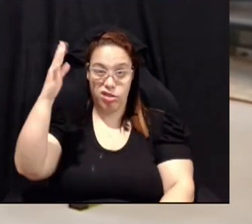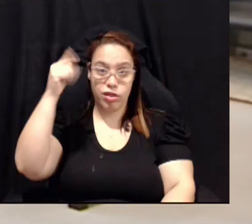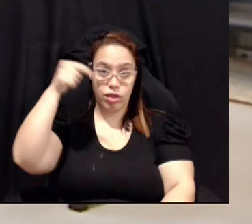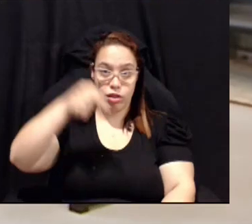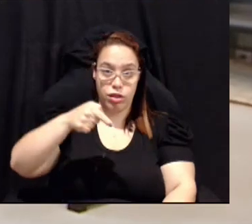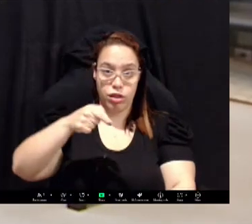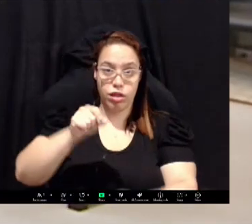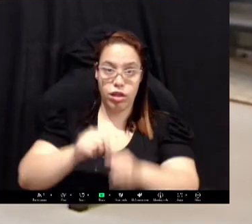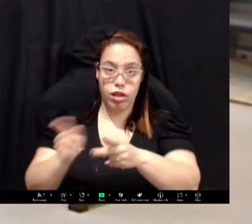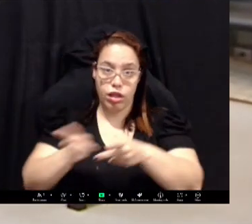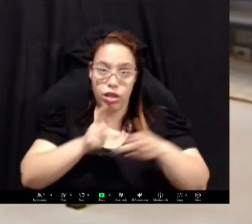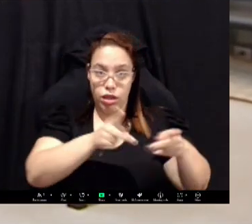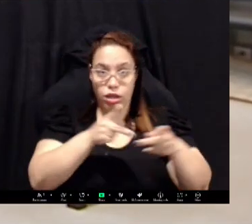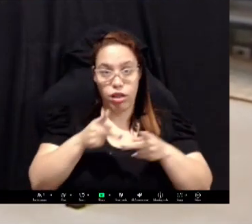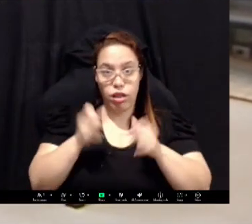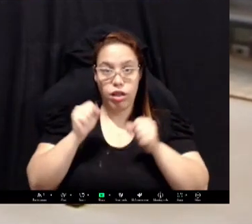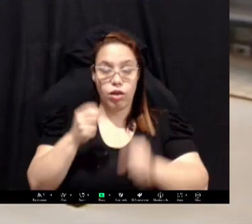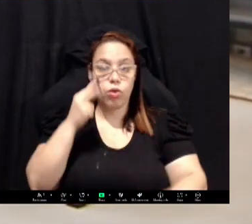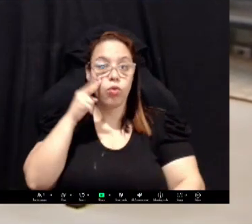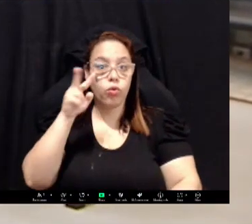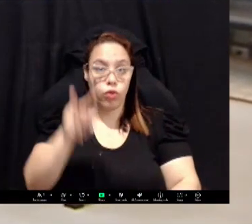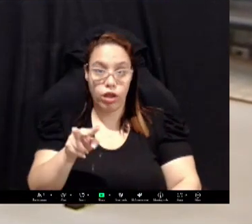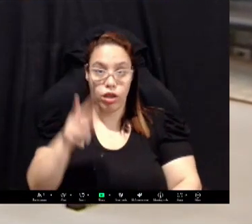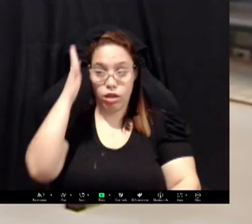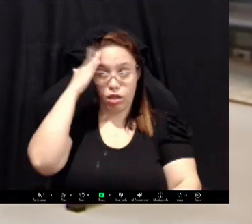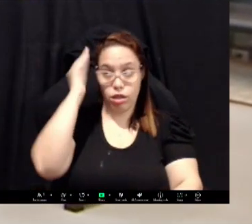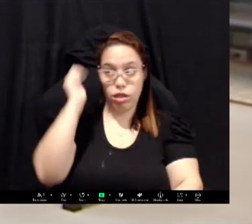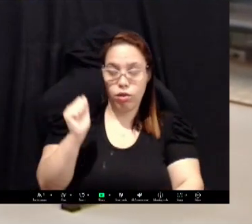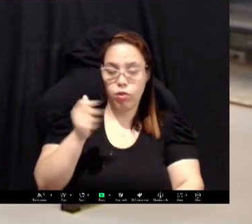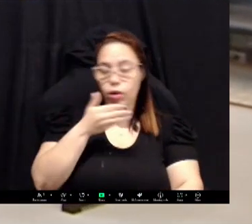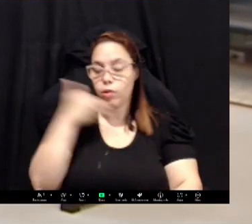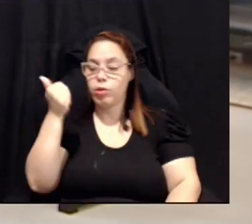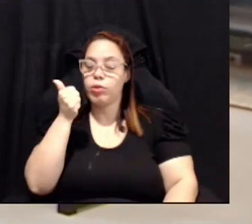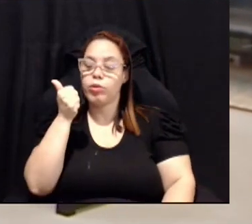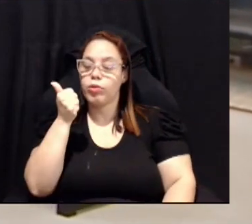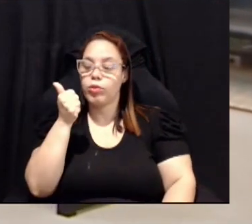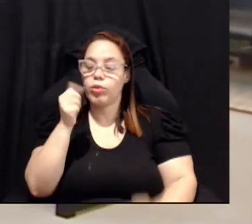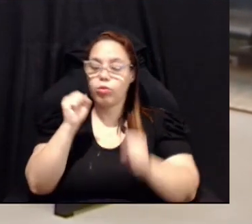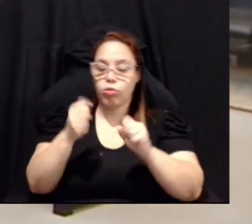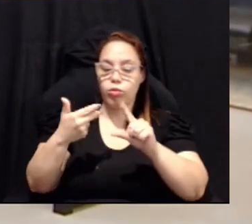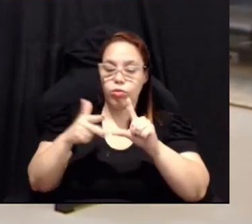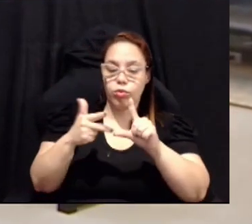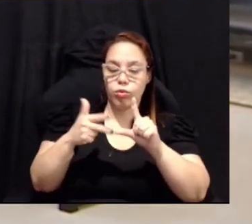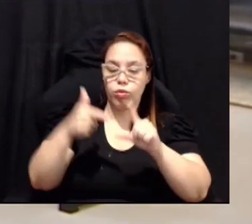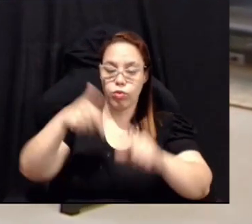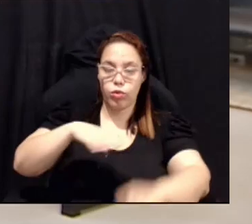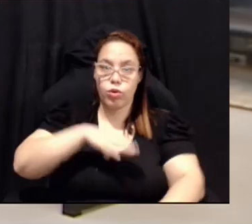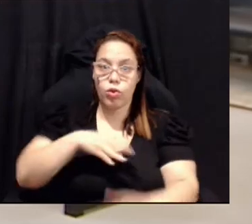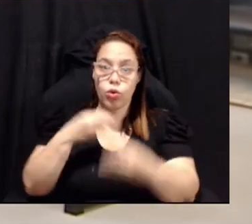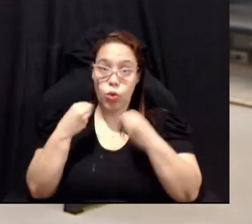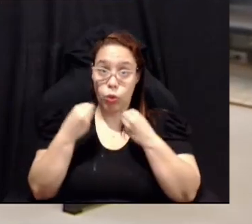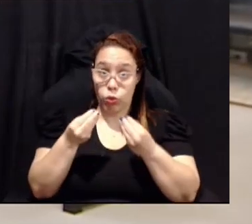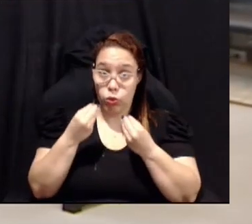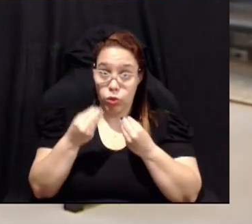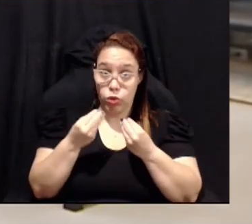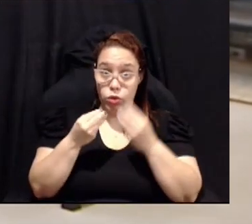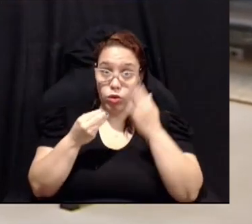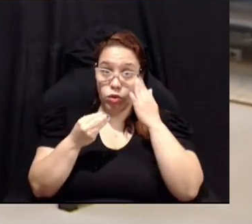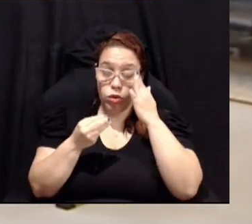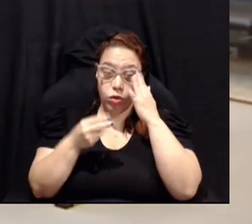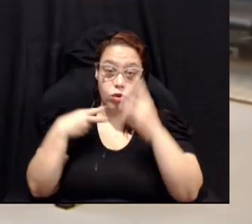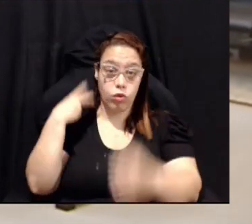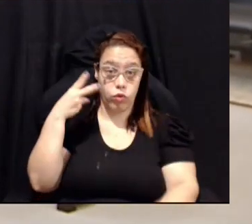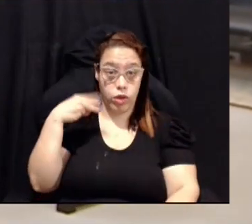visita para que eles pudessem entender um pouquinho melhor como o poder legislativo aqui do município funcionava, ter contato com o vereador,